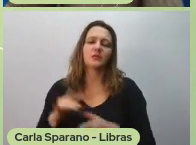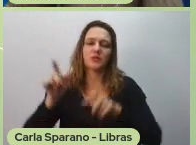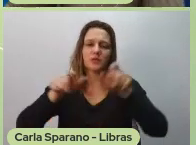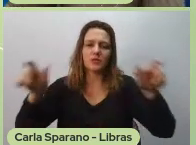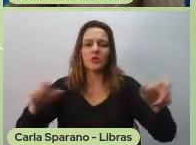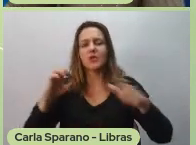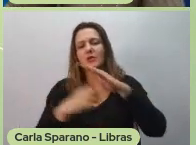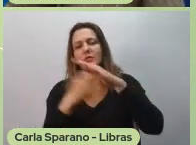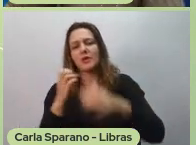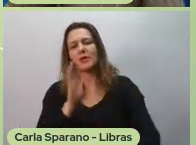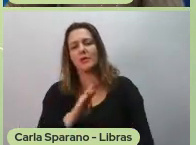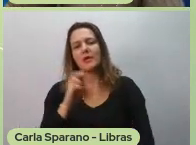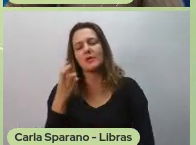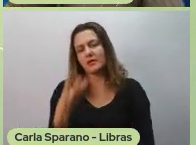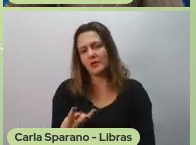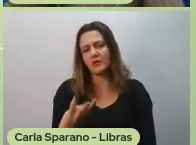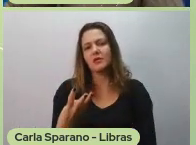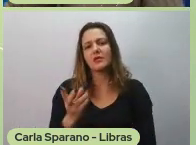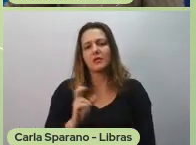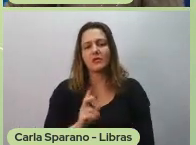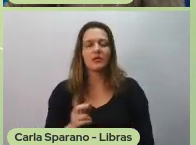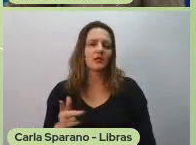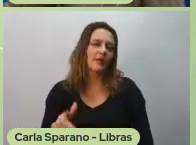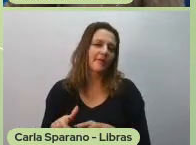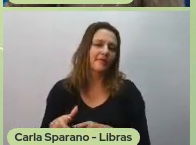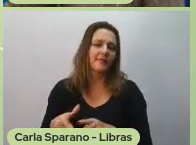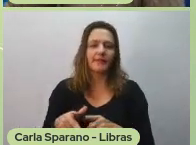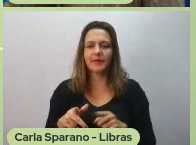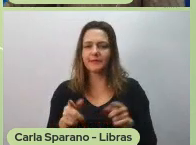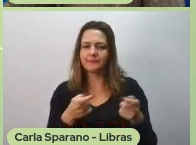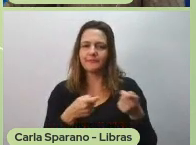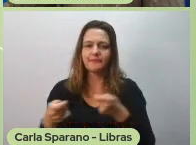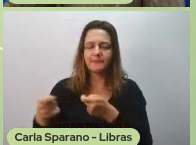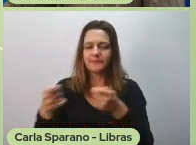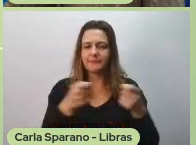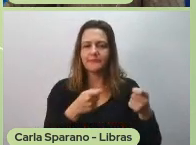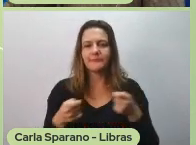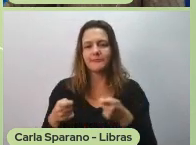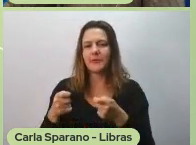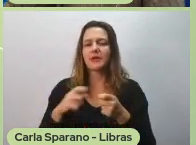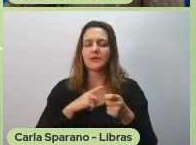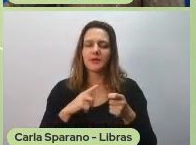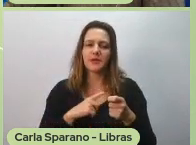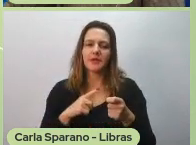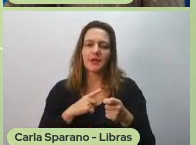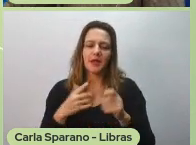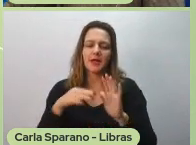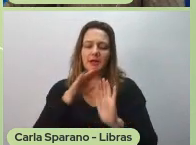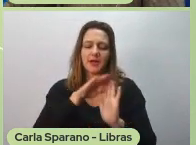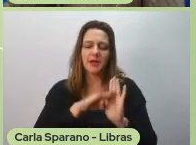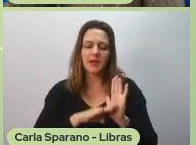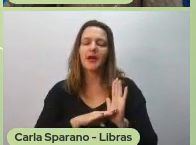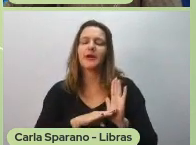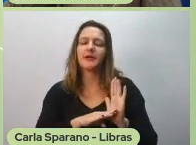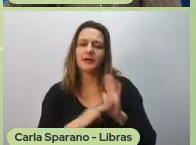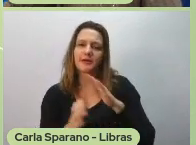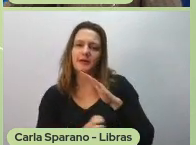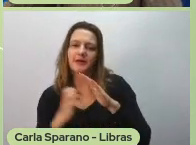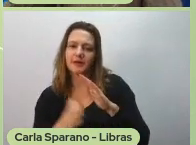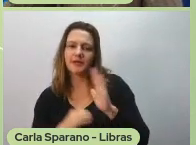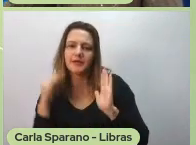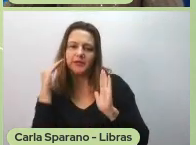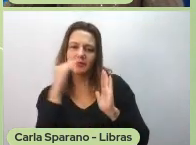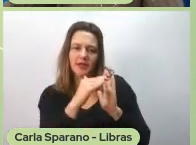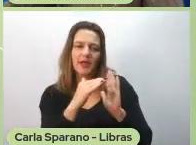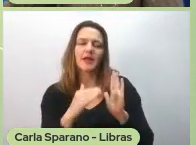faz propriamente, né, a regulação da governança corporativa, mas estabelece algumas regras que as empresas seguem ou não para serem listadas,